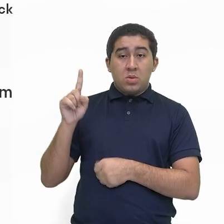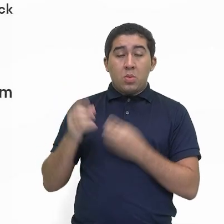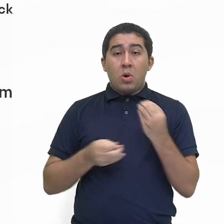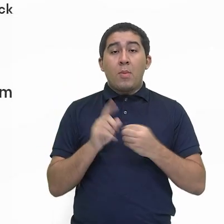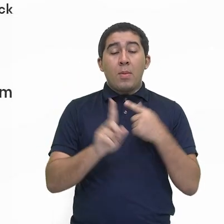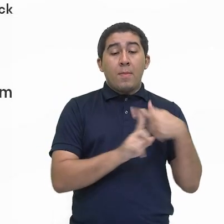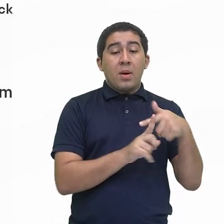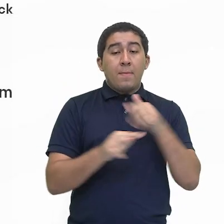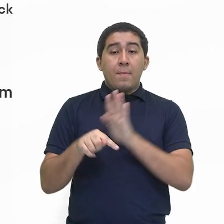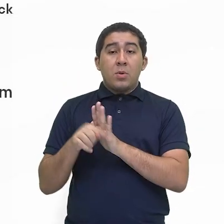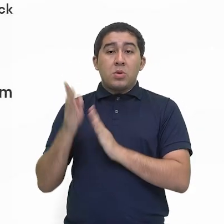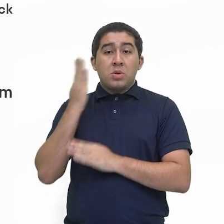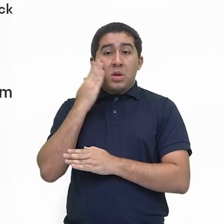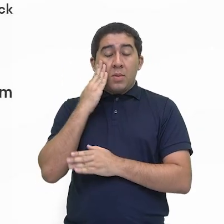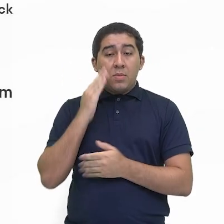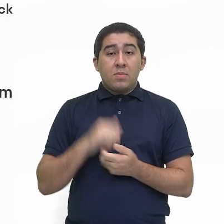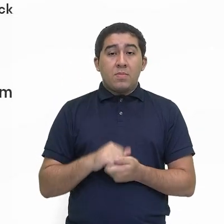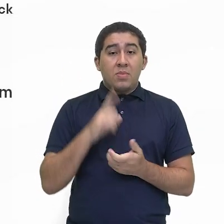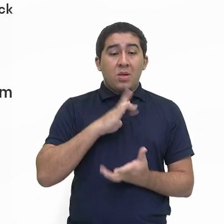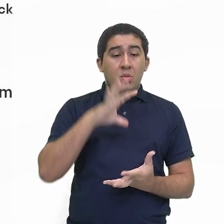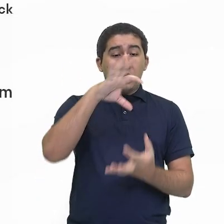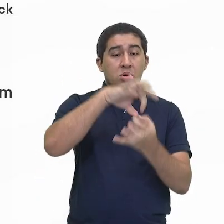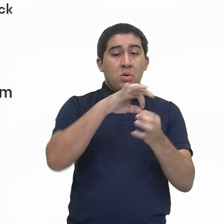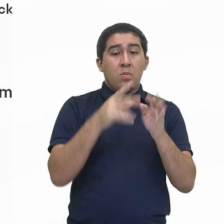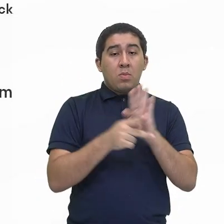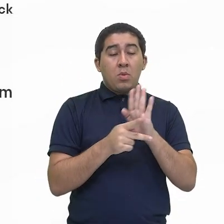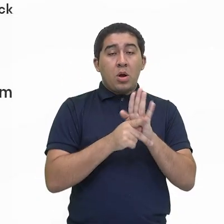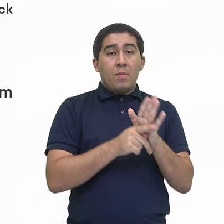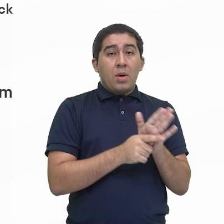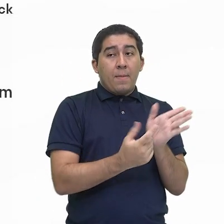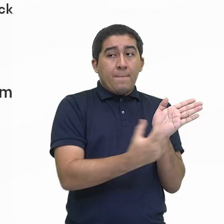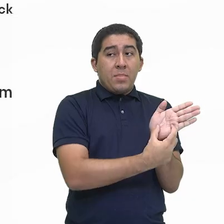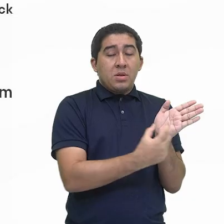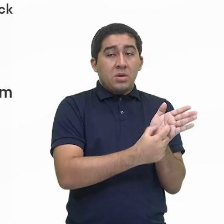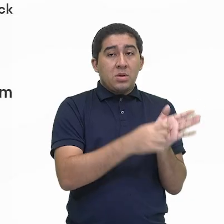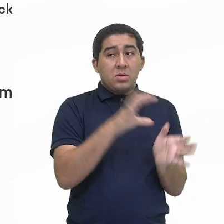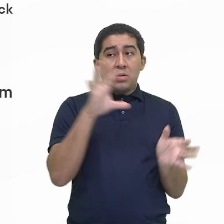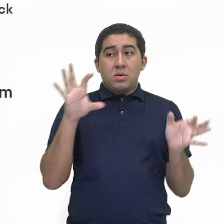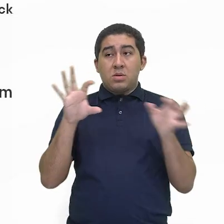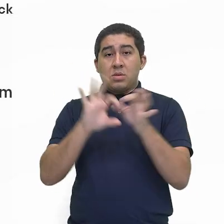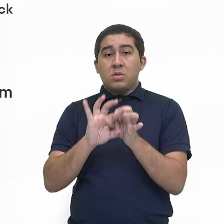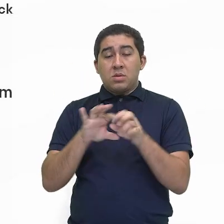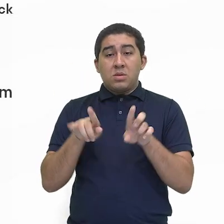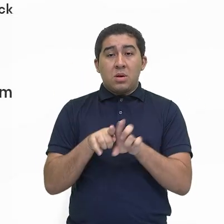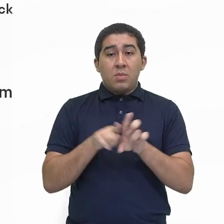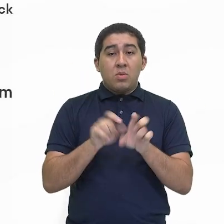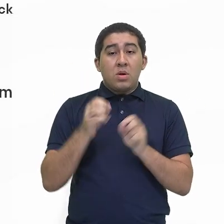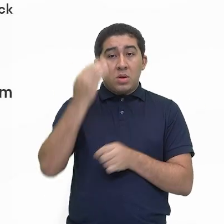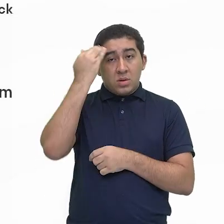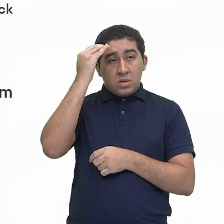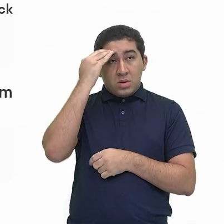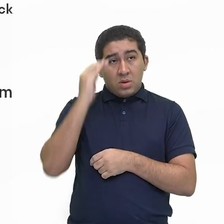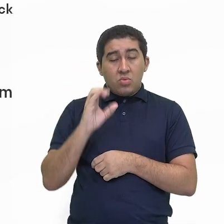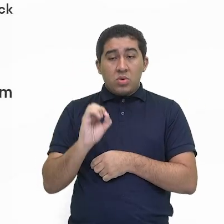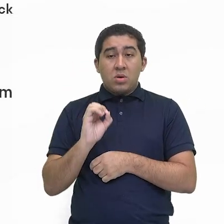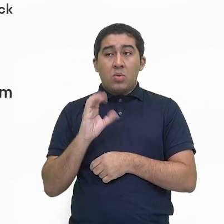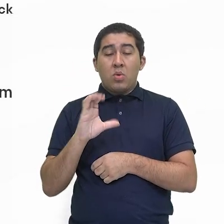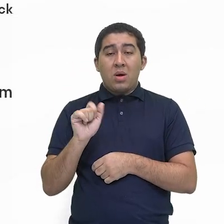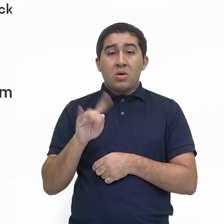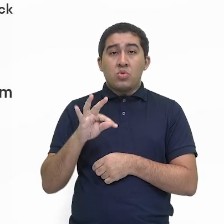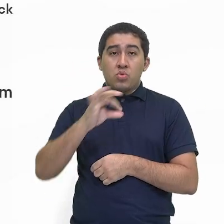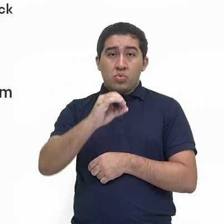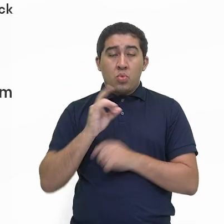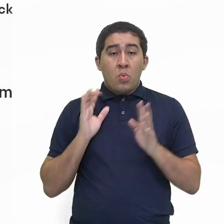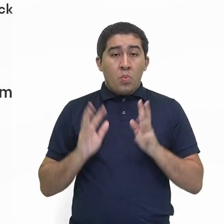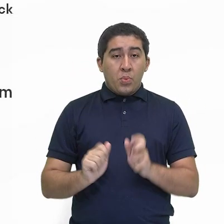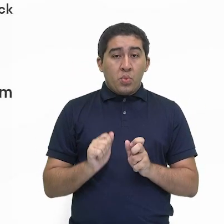pela conexão com os polos da bateria, determinando, portanto, que o cobre puro seja o cátodo, né, o